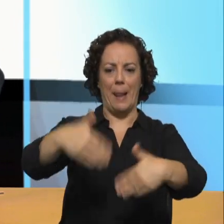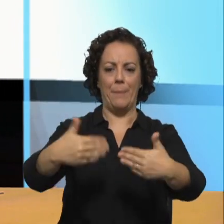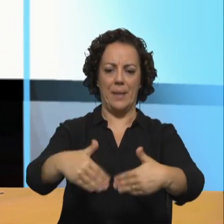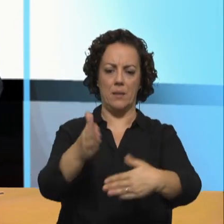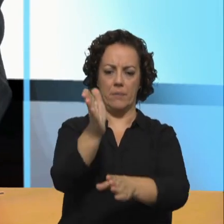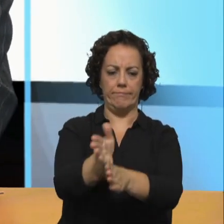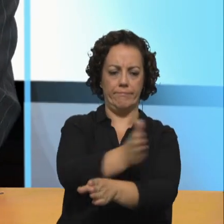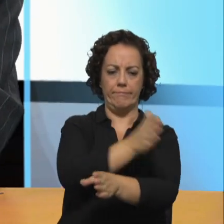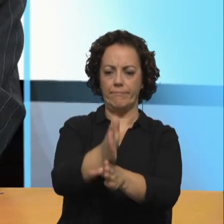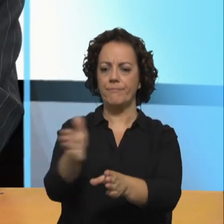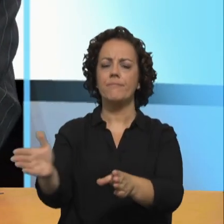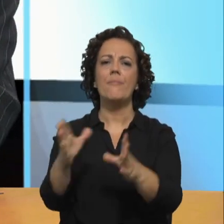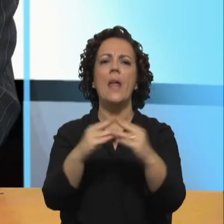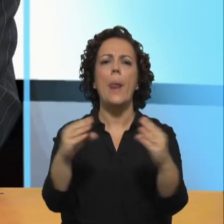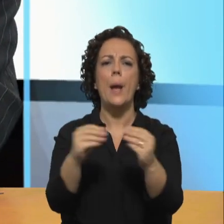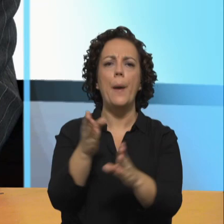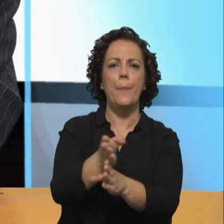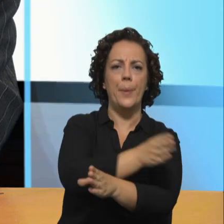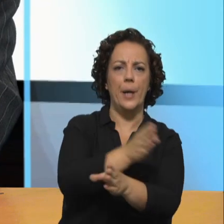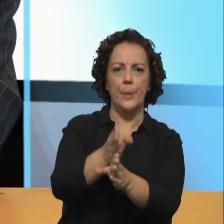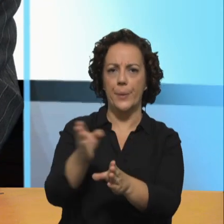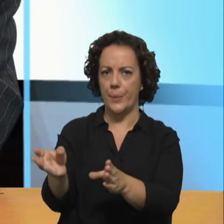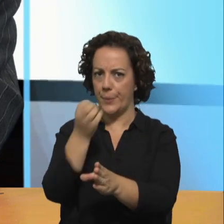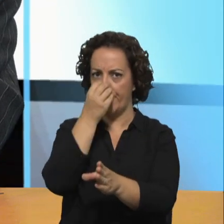a 8, 9 quilómetros da fronteira